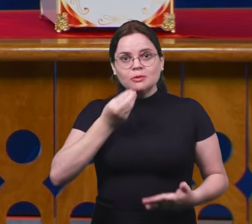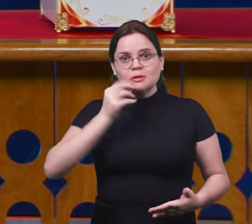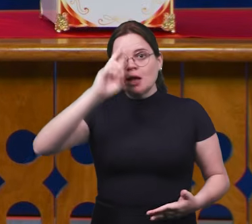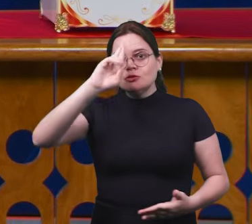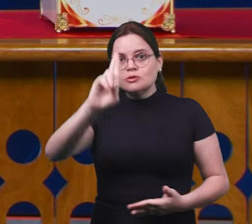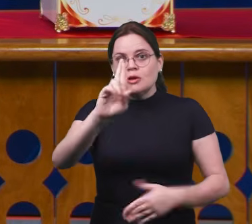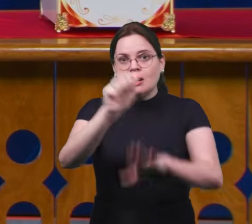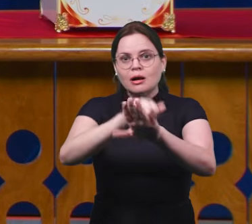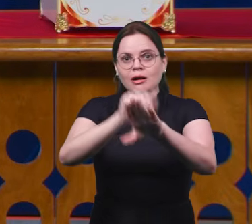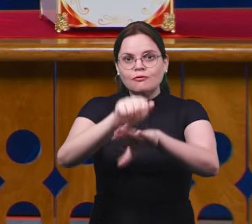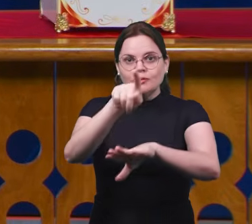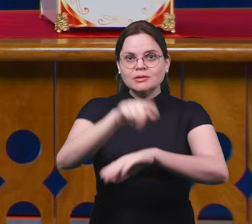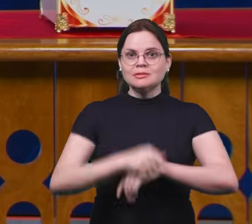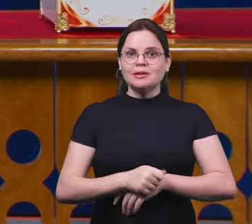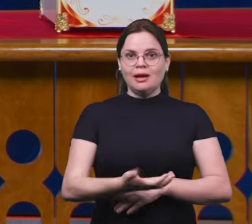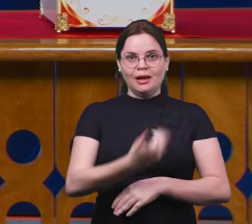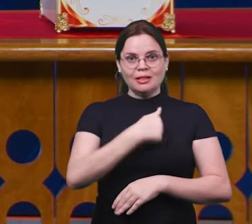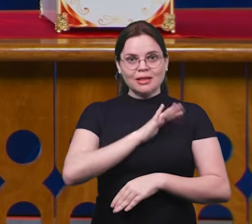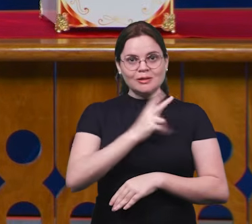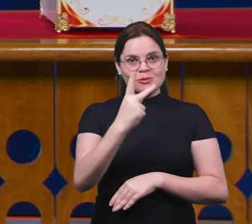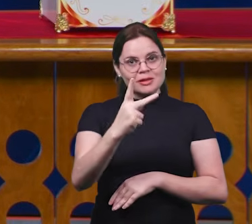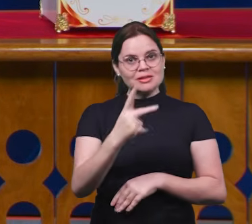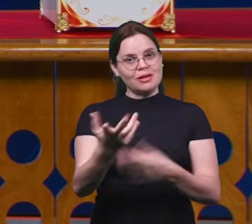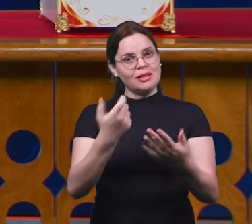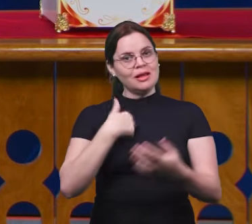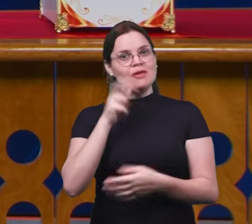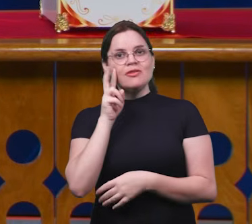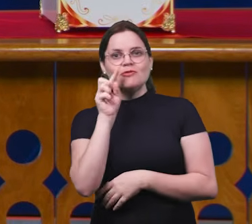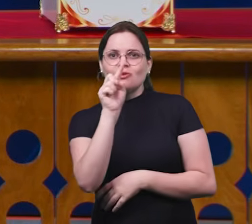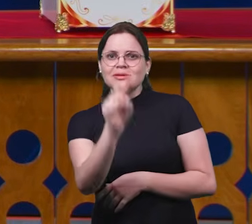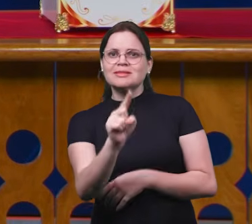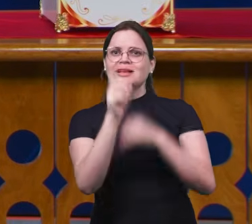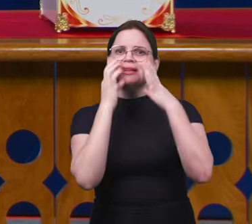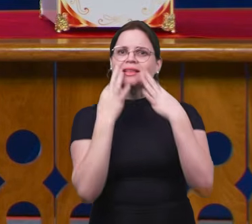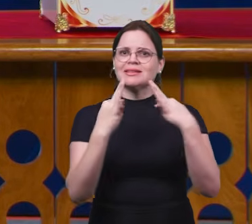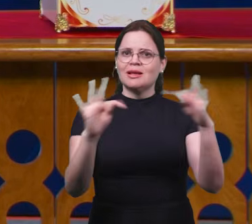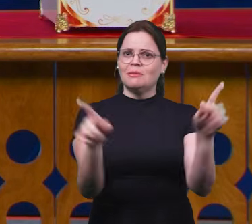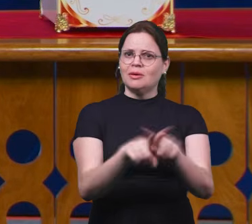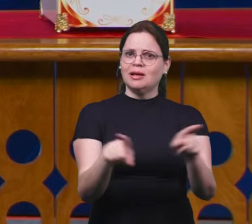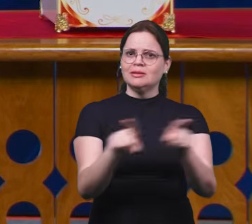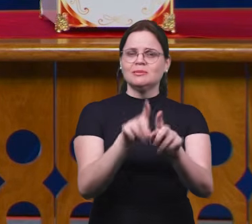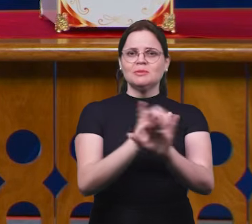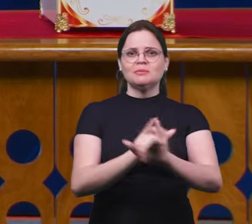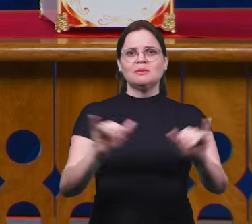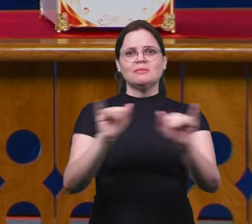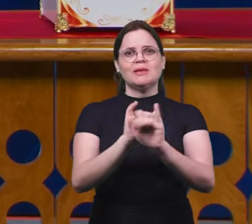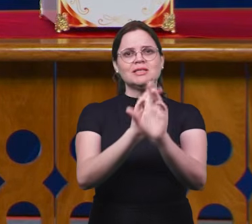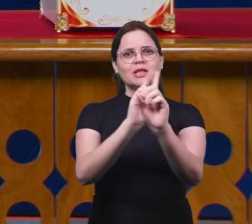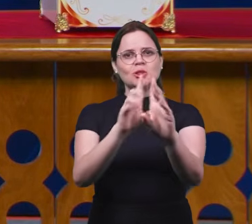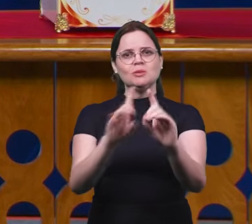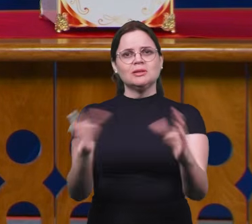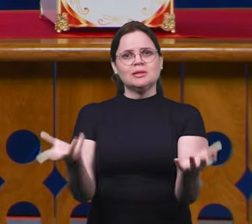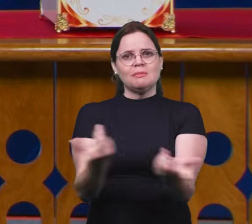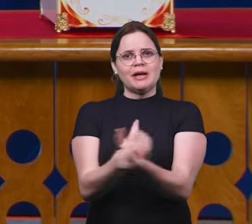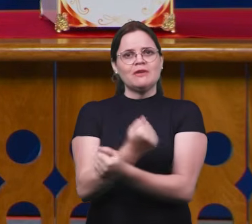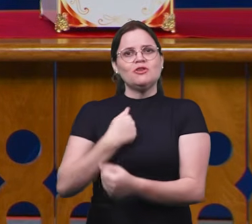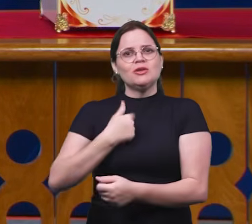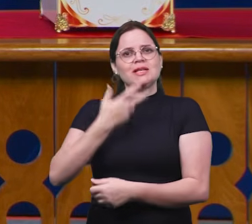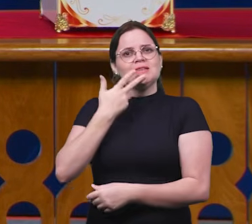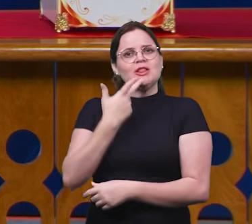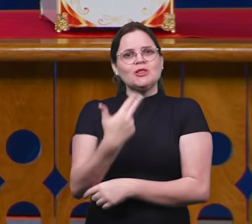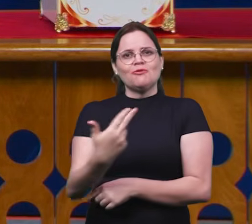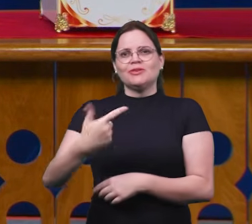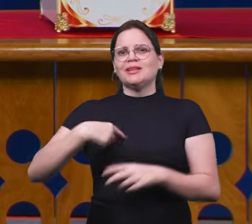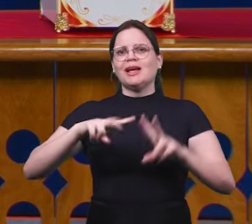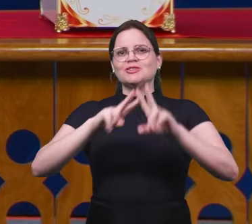coração. Ele quer entrar e Ele quer te ver anunciando este evangelho e anunciando essa novidade de vida daquilo